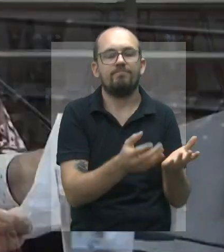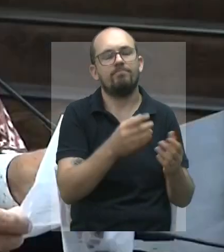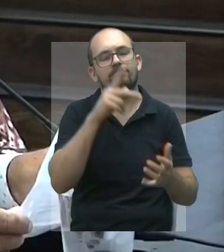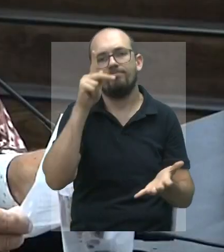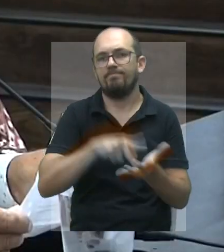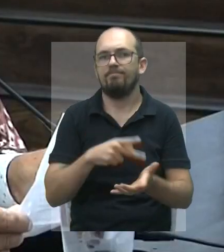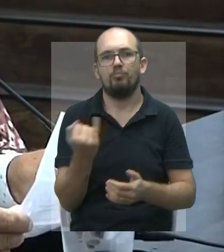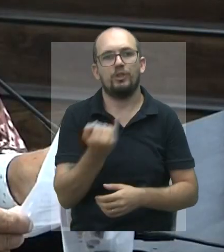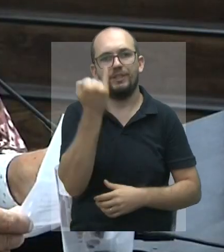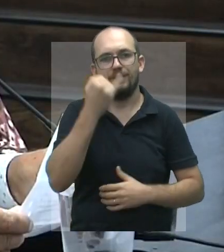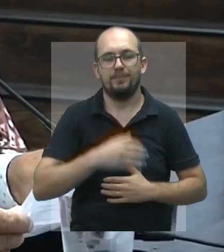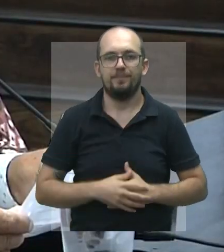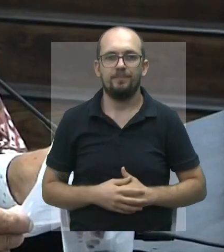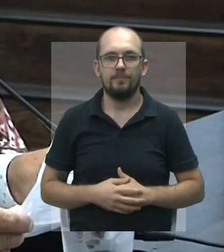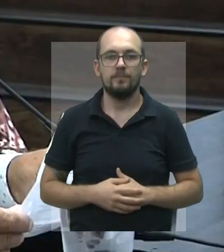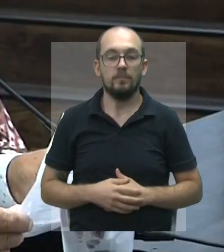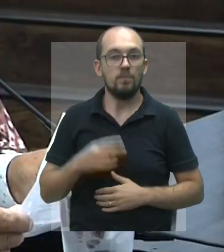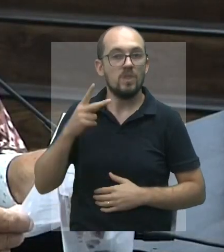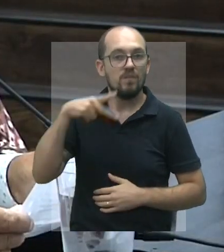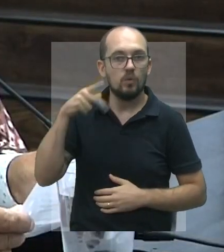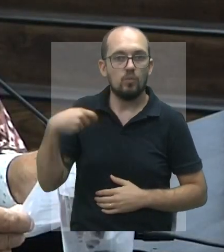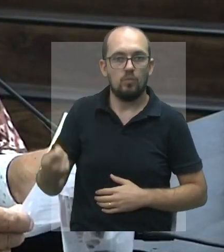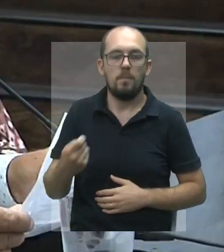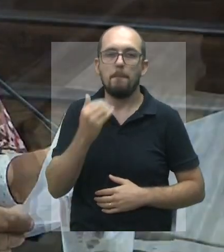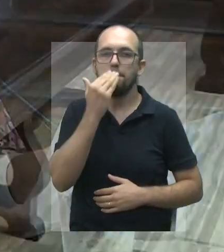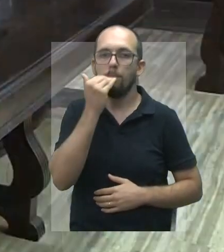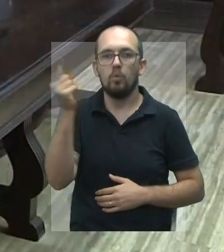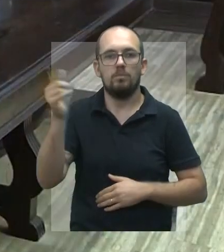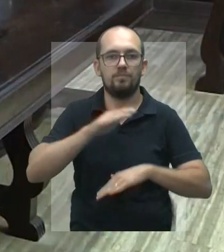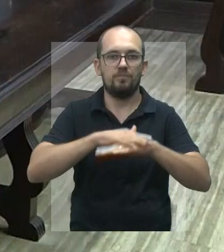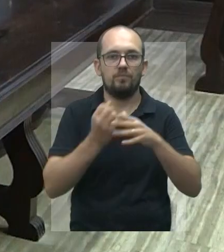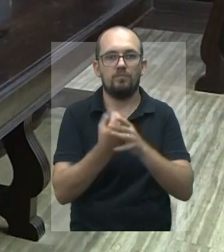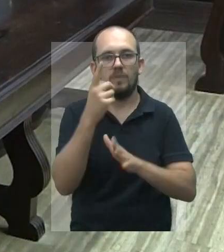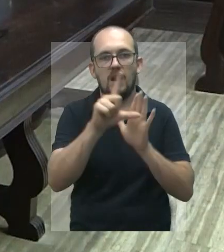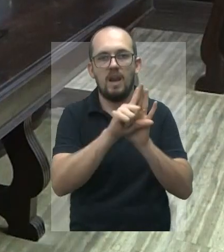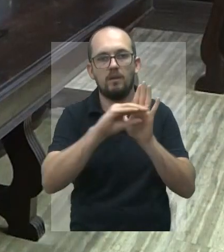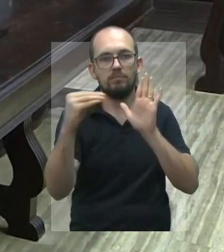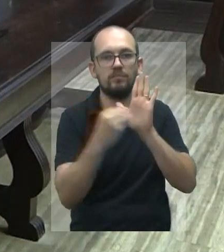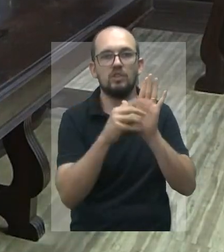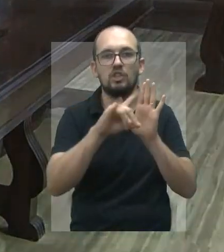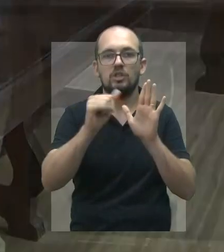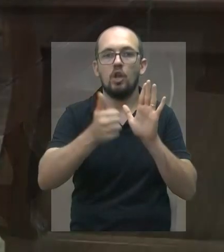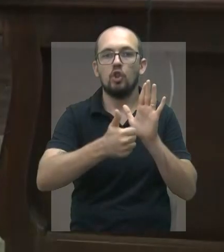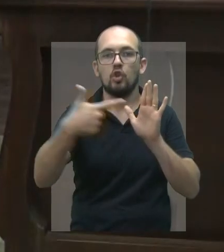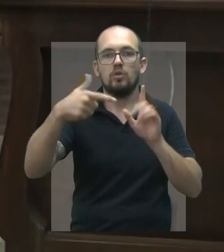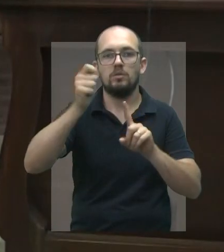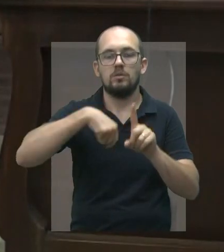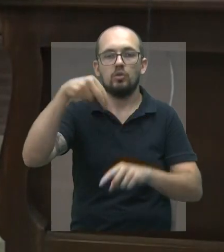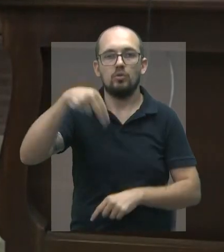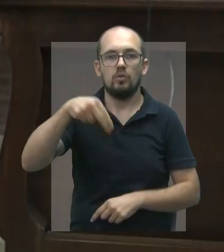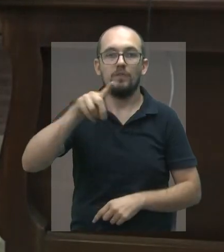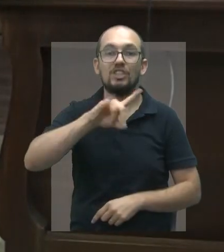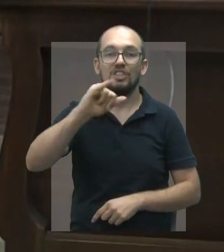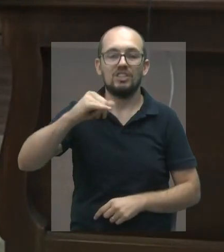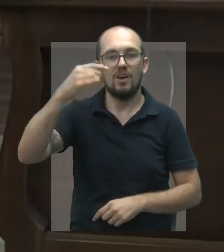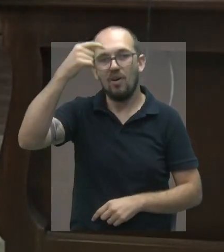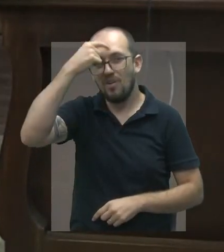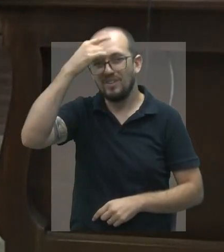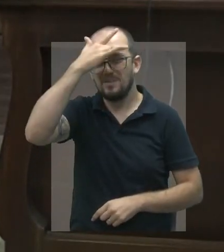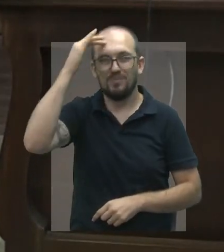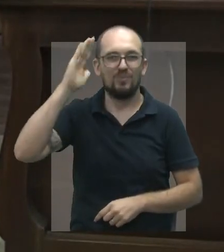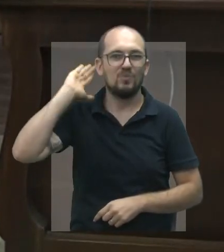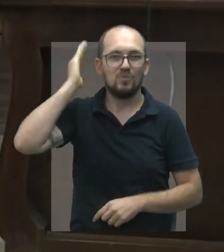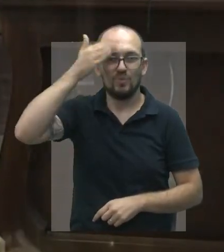fundamental. O vereador José Carlos Borgo, autor da lei que instituiu o dia 12 de novembro como dia de conscientização sobre a pessoa